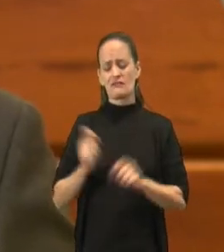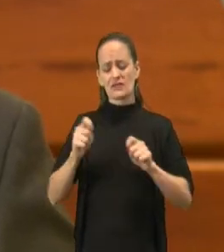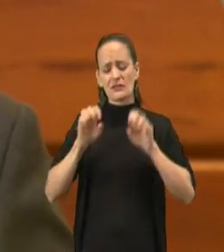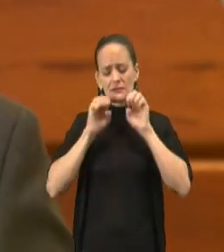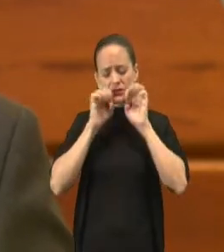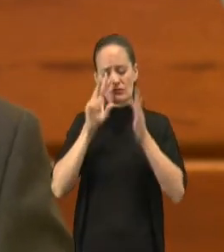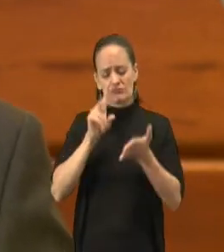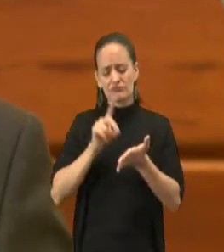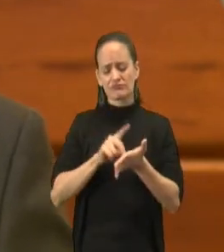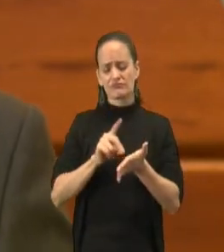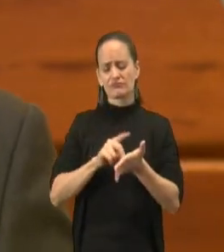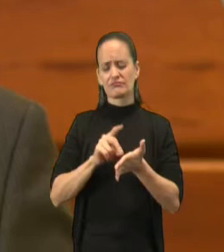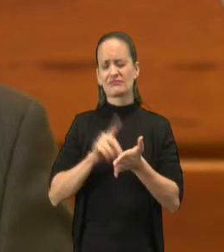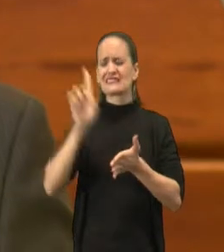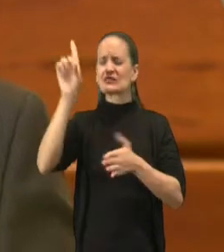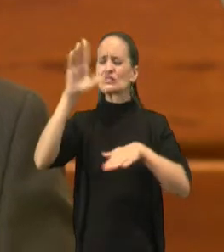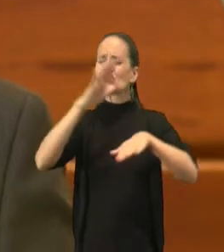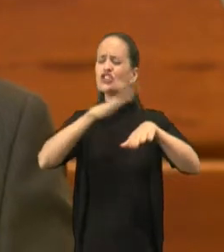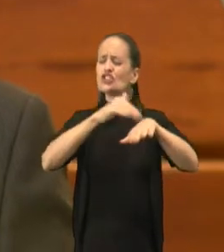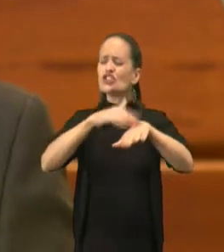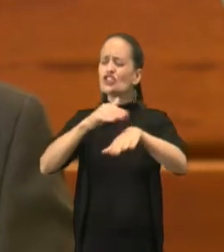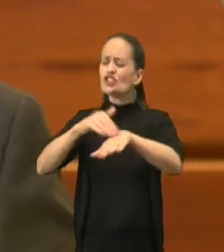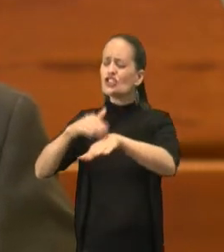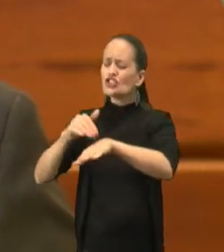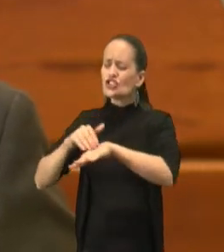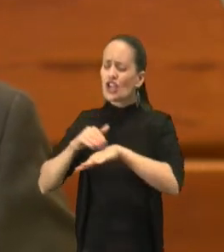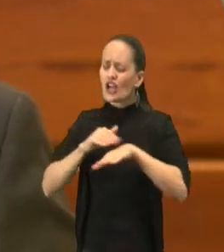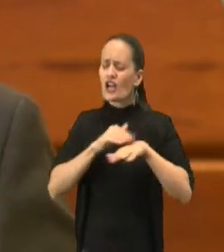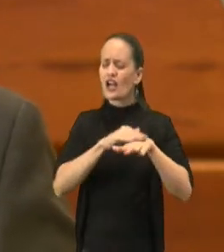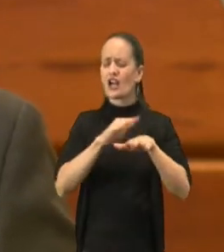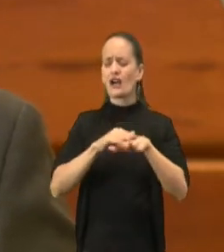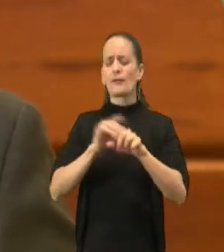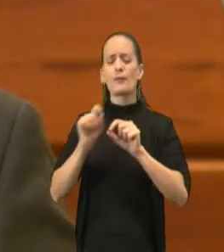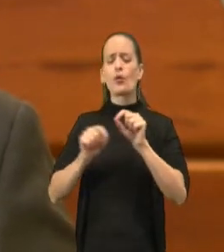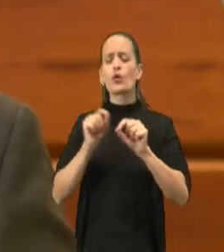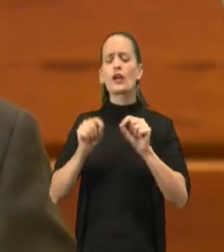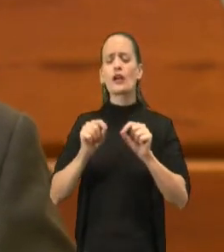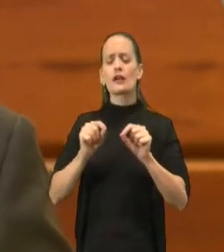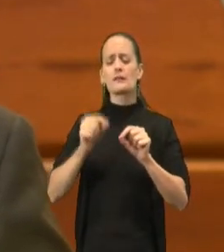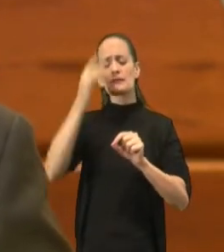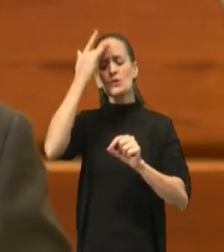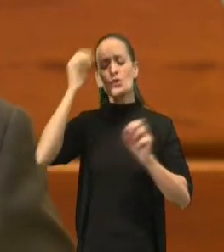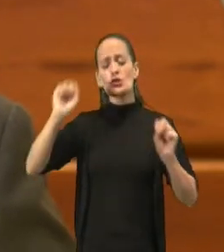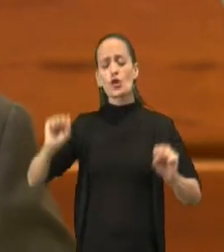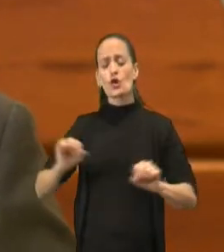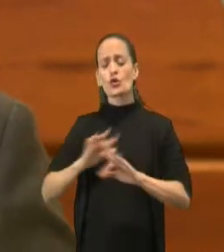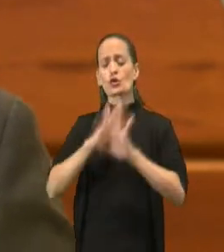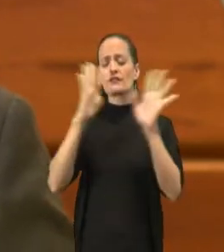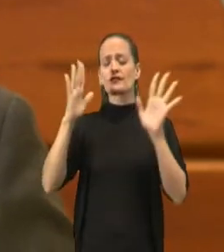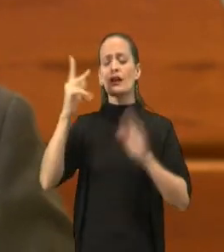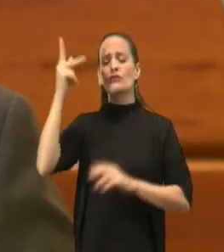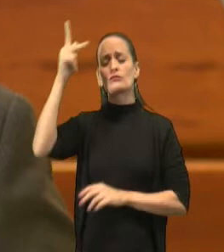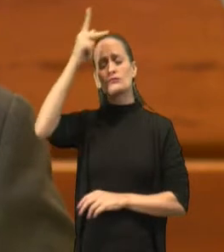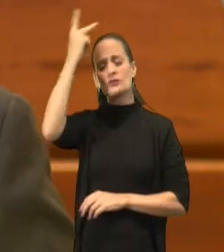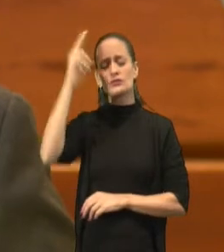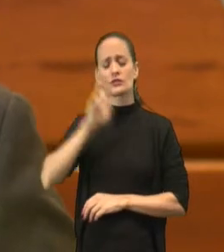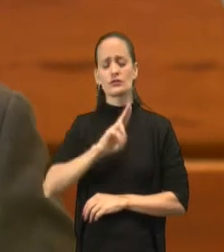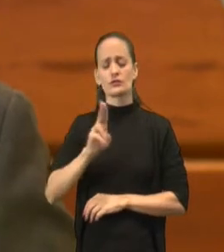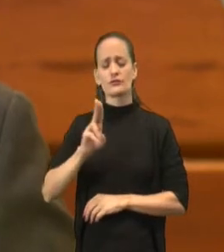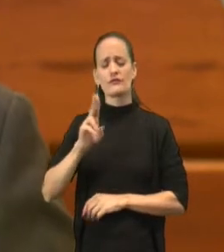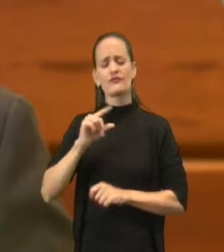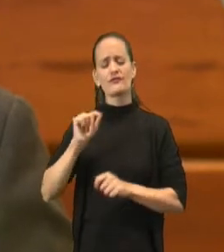abençoar. Convoque outras pessoas somente para aquilo que venha glorificar o Teu santo nome, produzir justiça